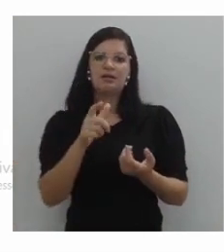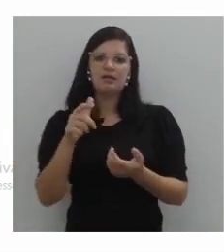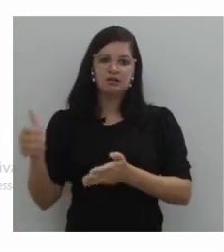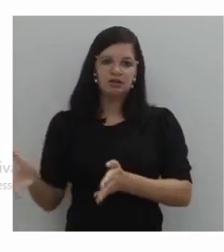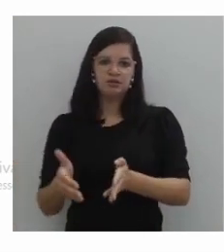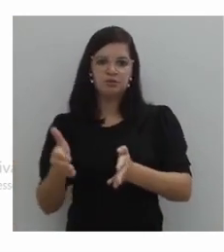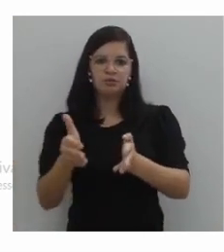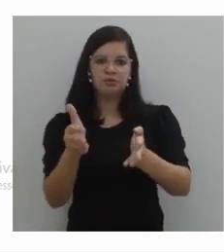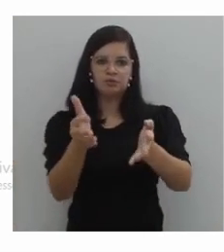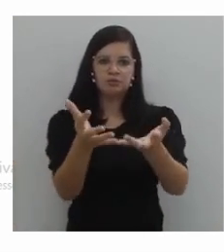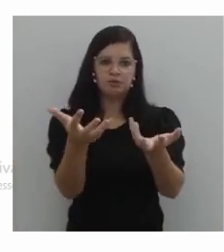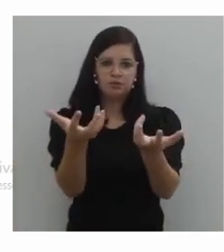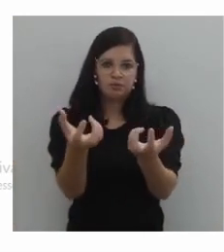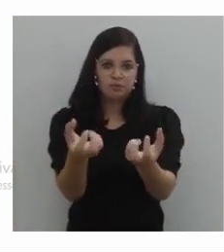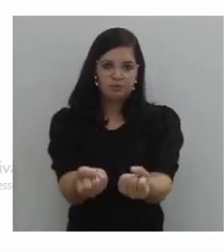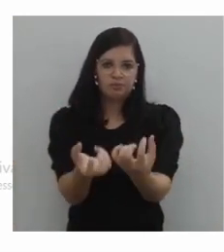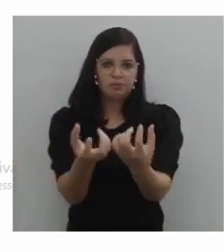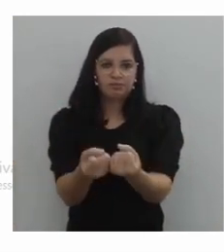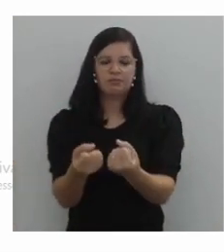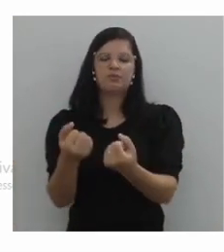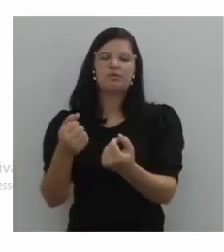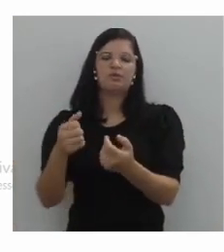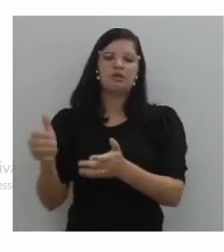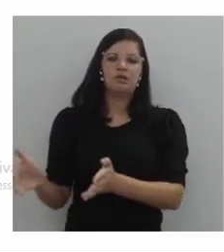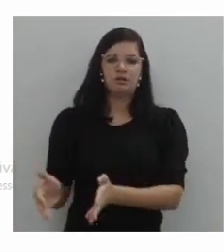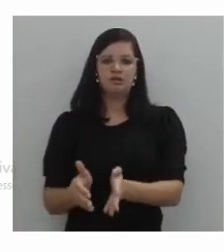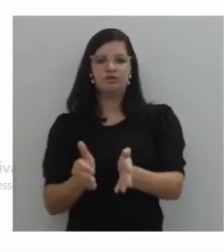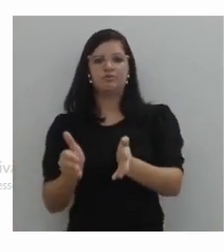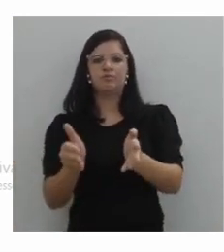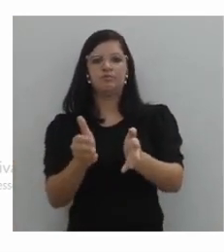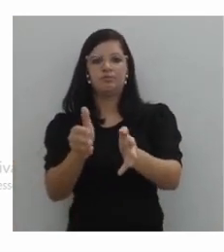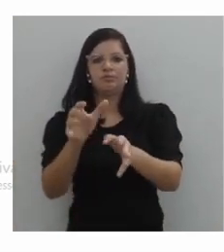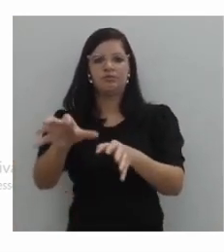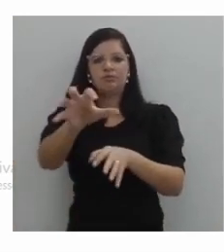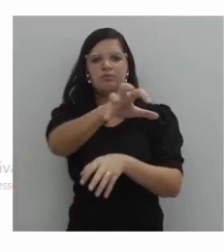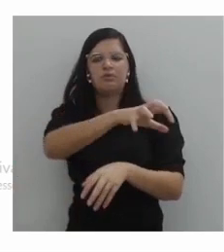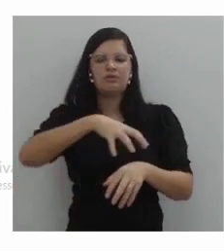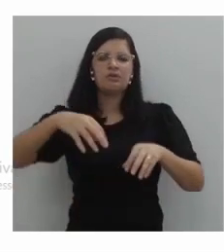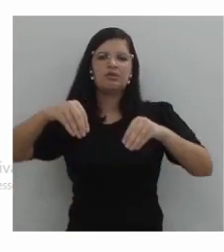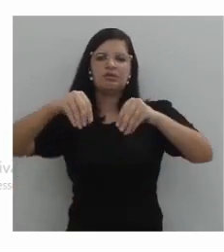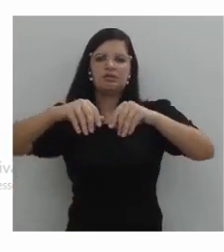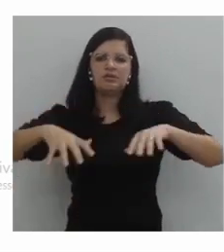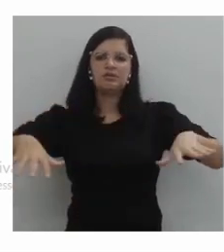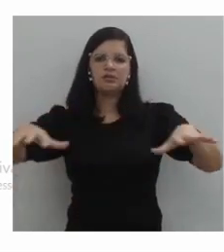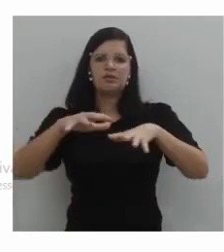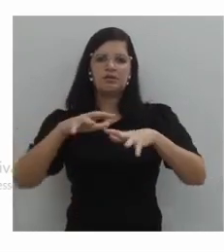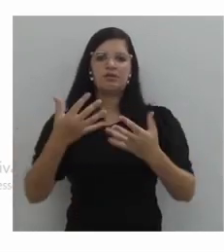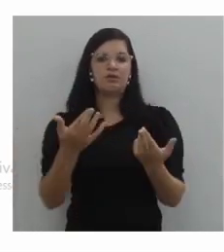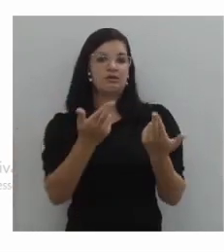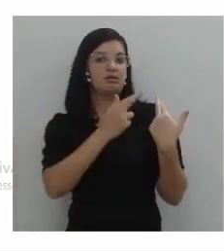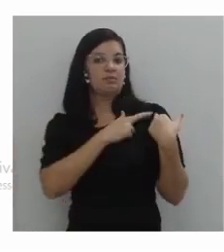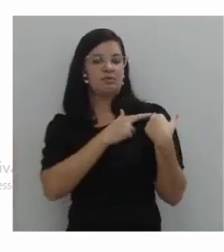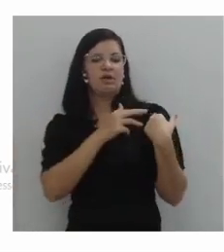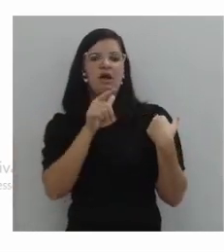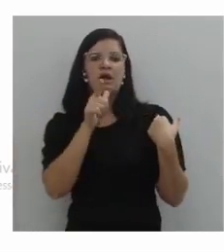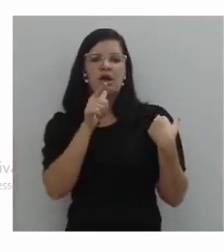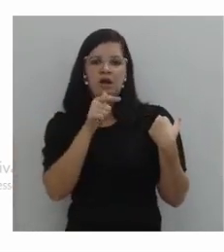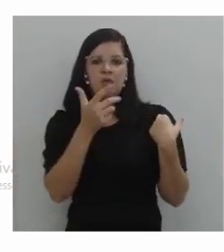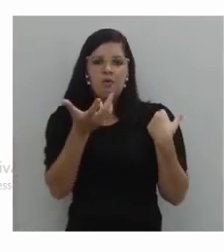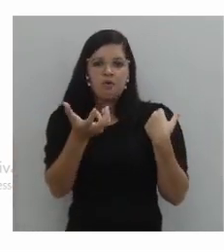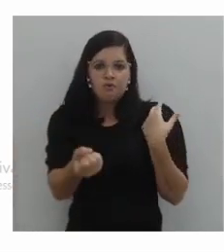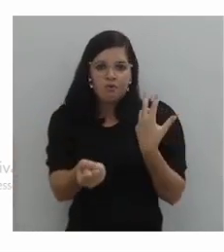rio principal, tá? Seus afluentes e subafluentes, tá? A topografia, o terreno é responsável pela drenagem da